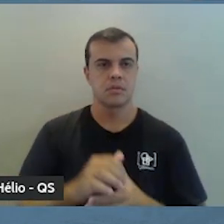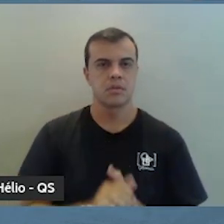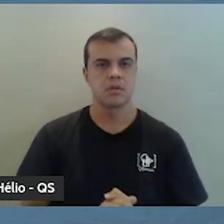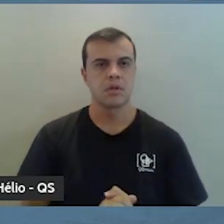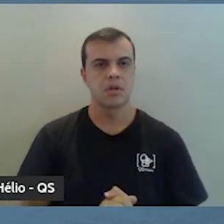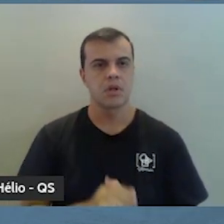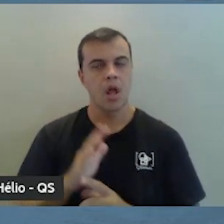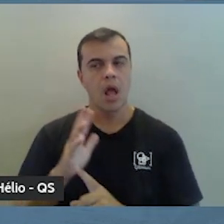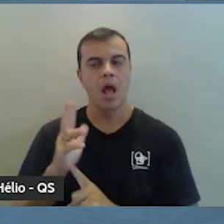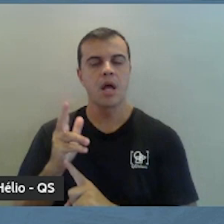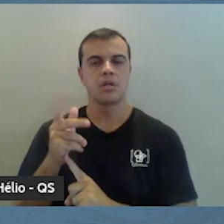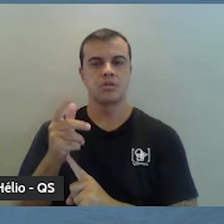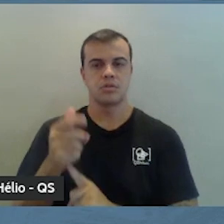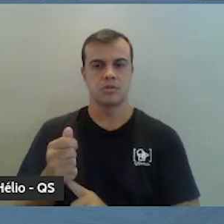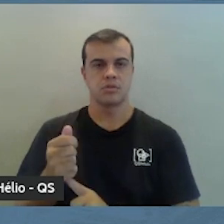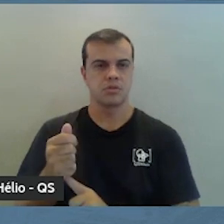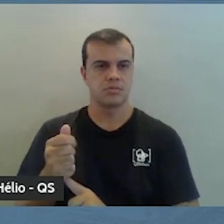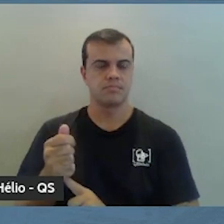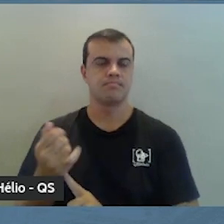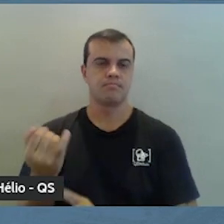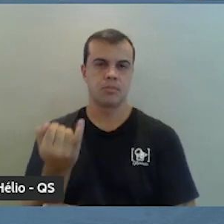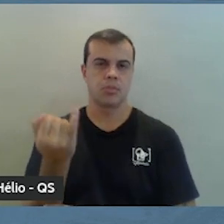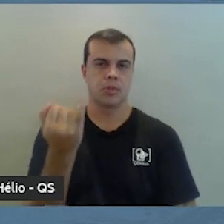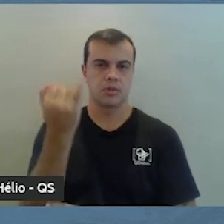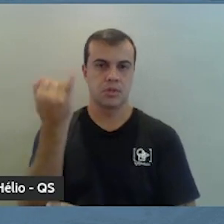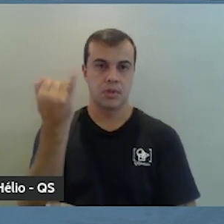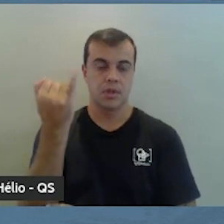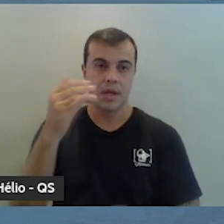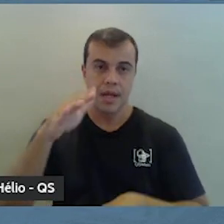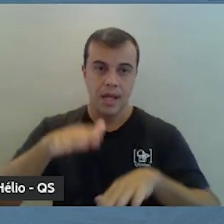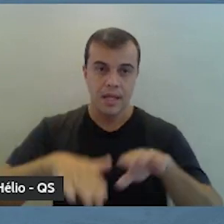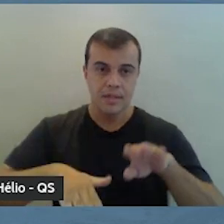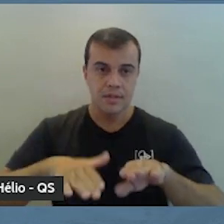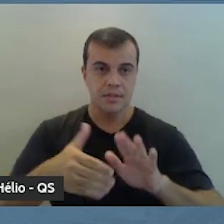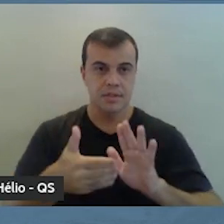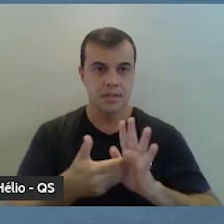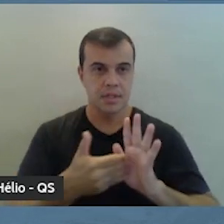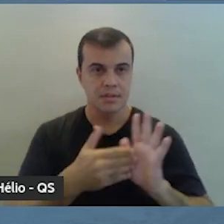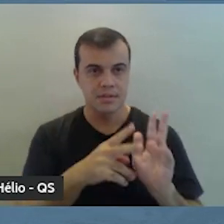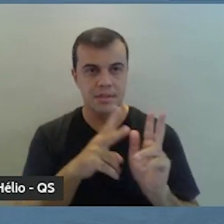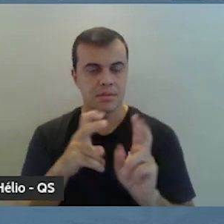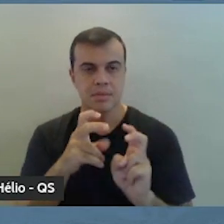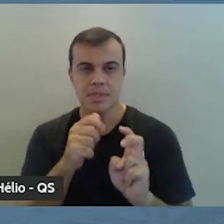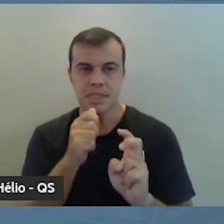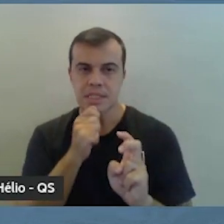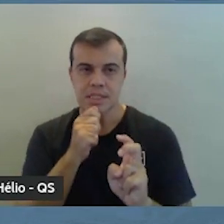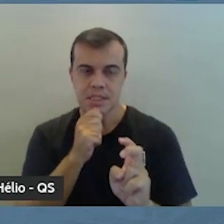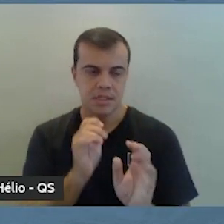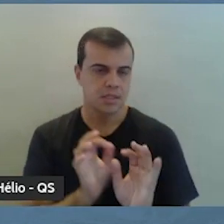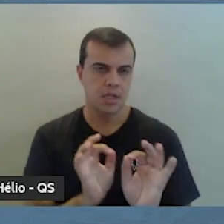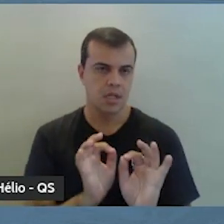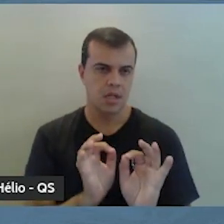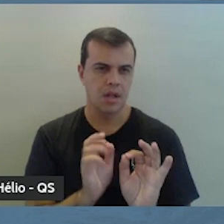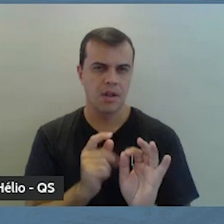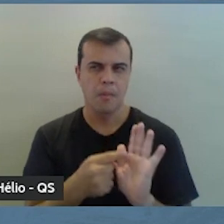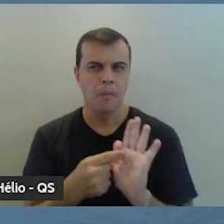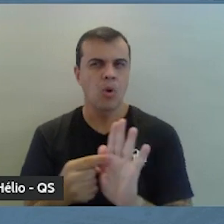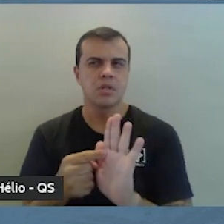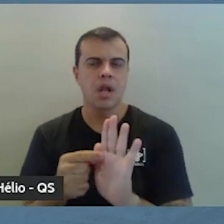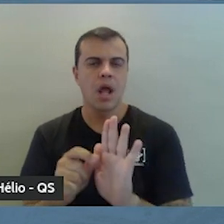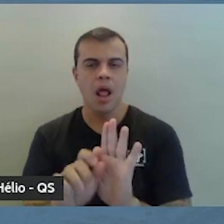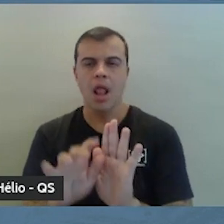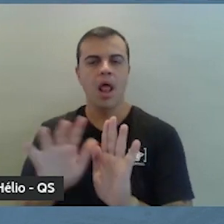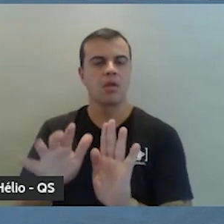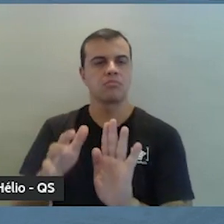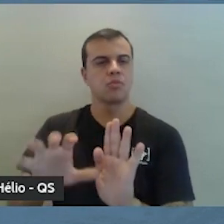como arte imenso. E talvez até então as abordagens não fossem essas, né? Não fosse de